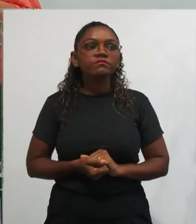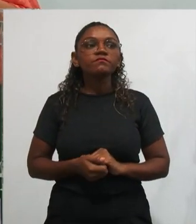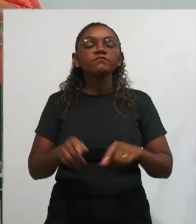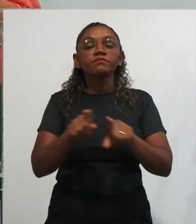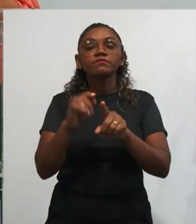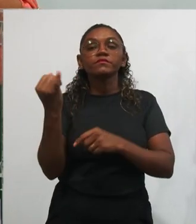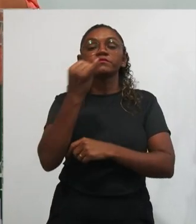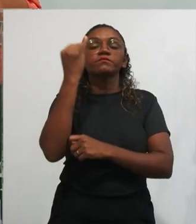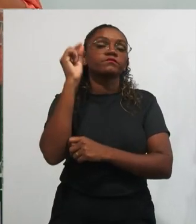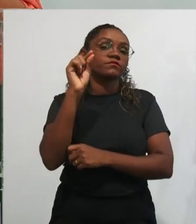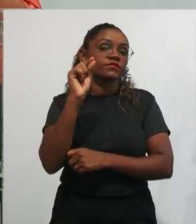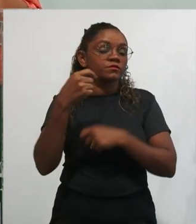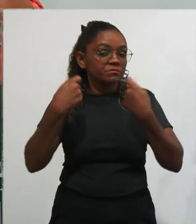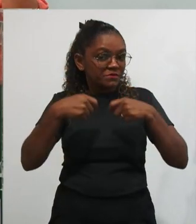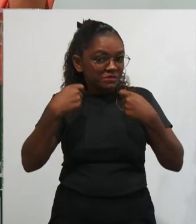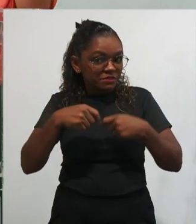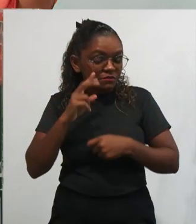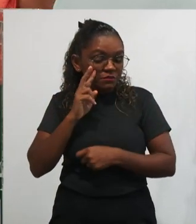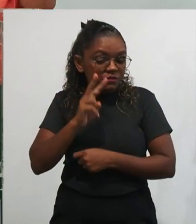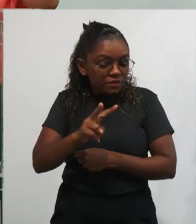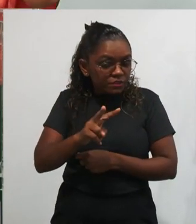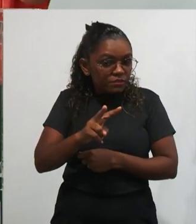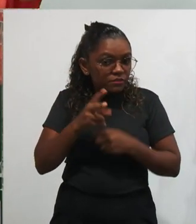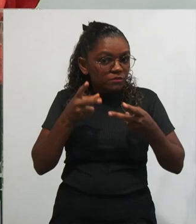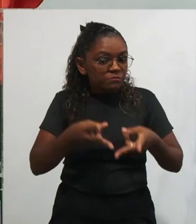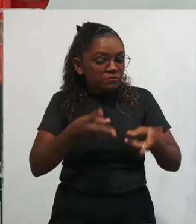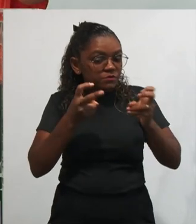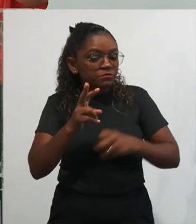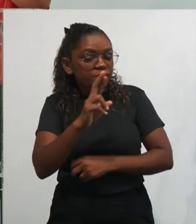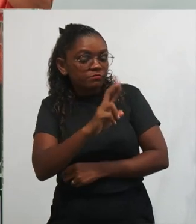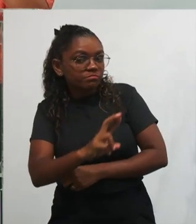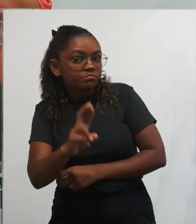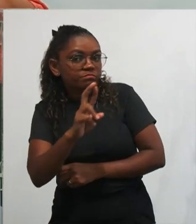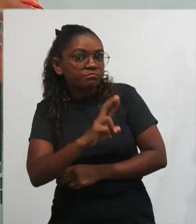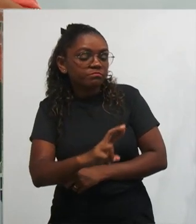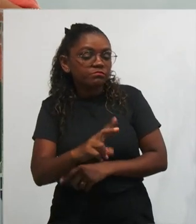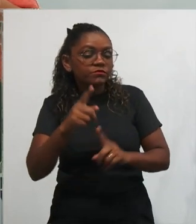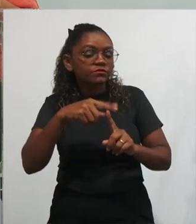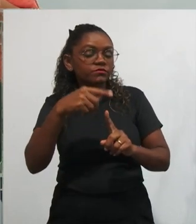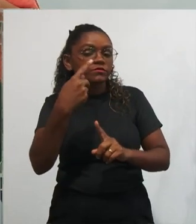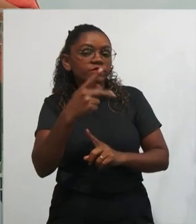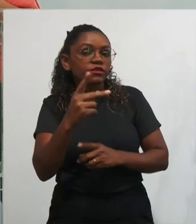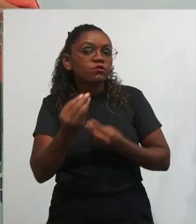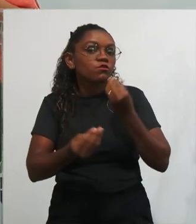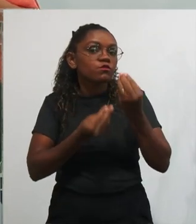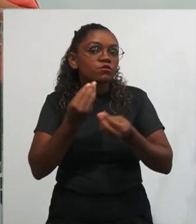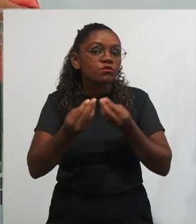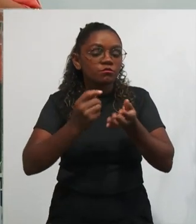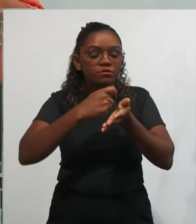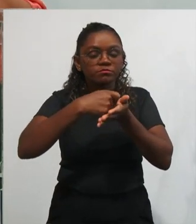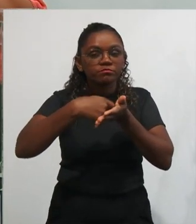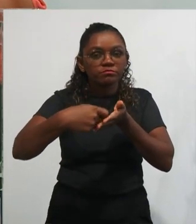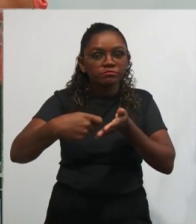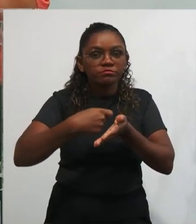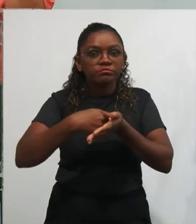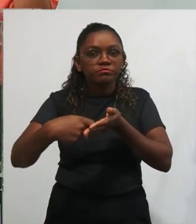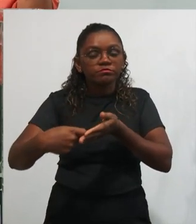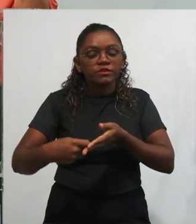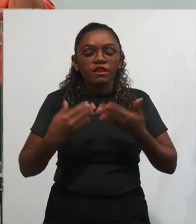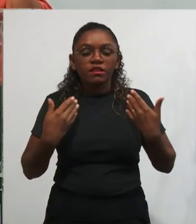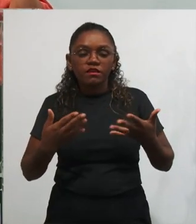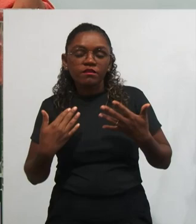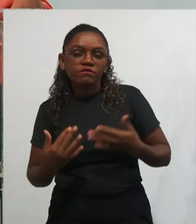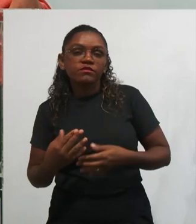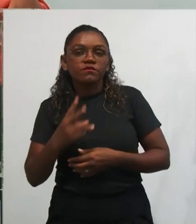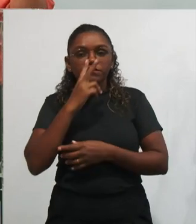importante dar uma conferida nesse aluno Verificar como ele segura o lápis Qual é a força que ele coloca no papel para que você já possa